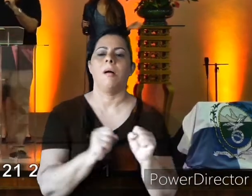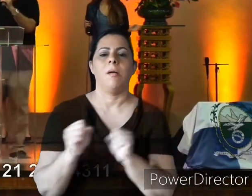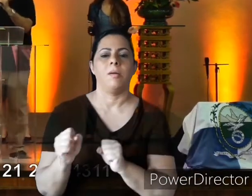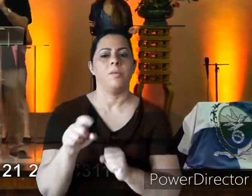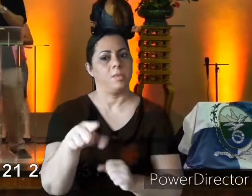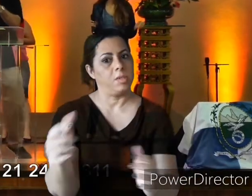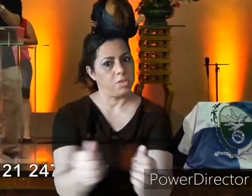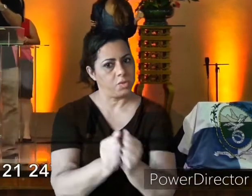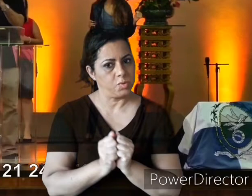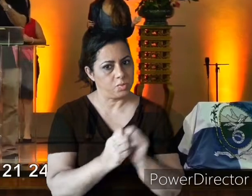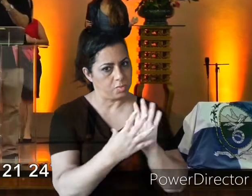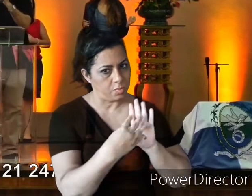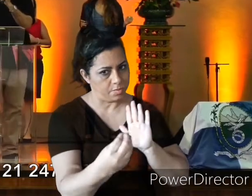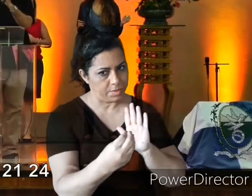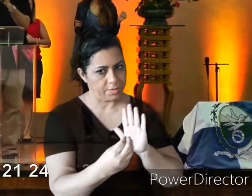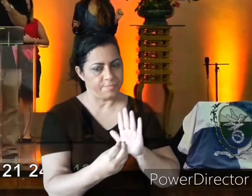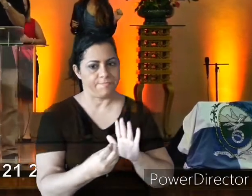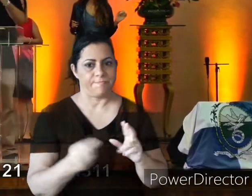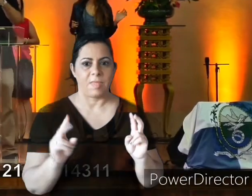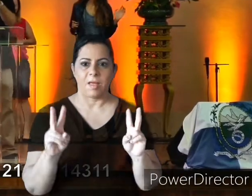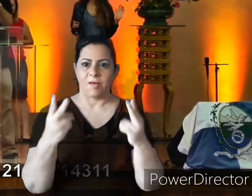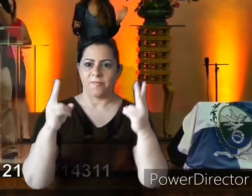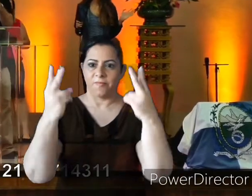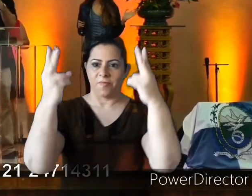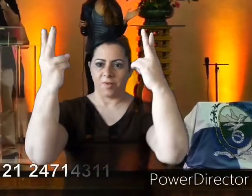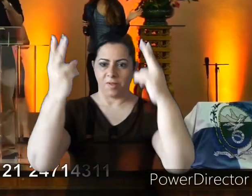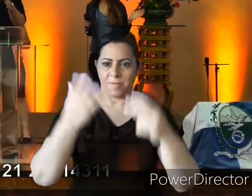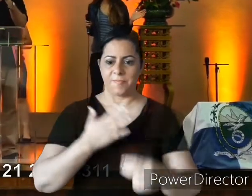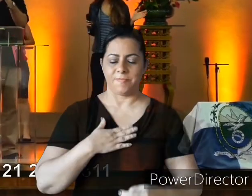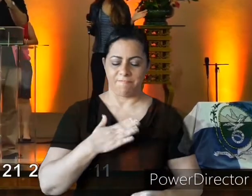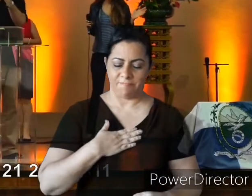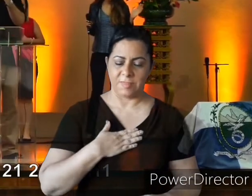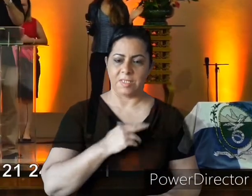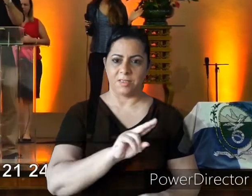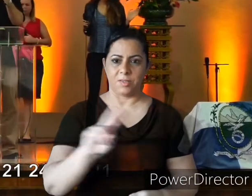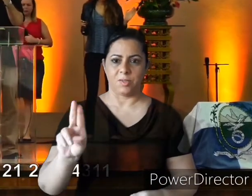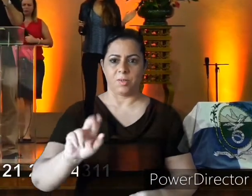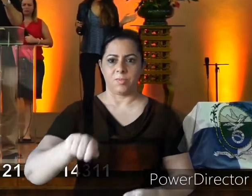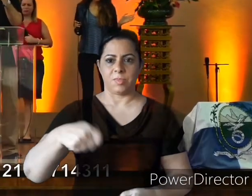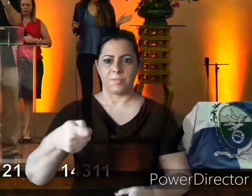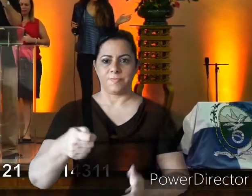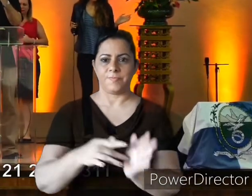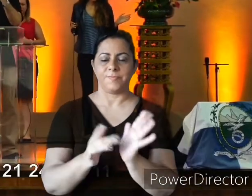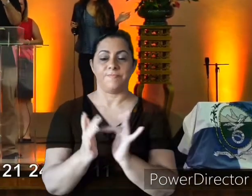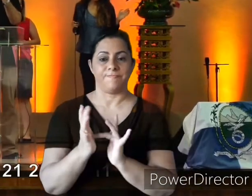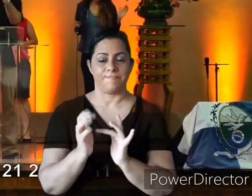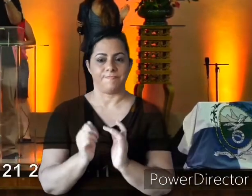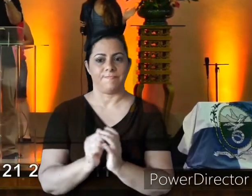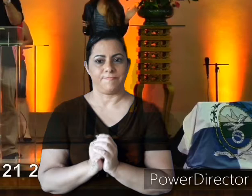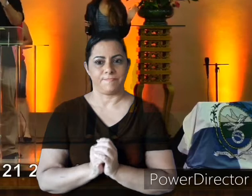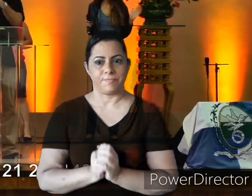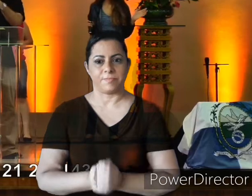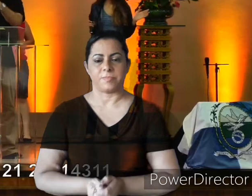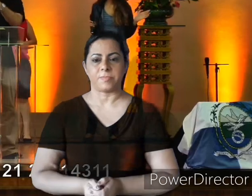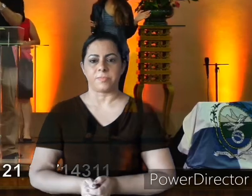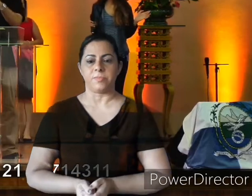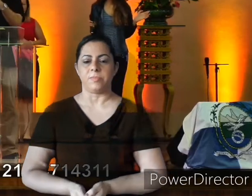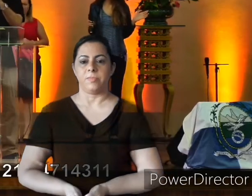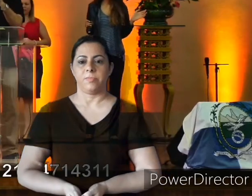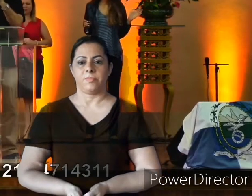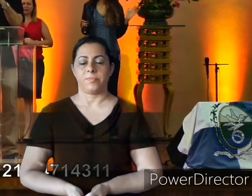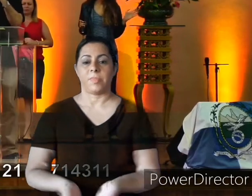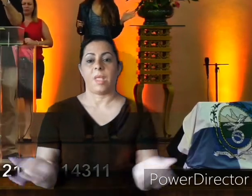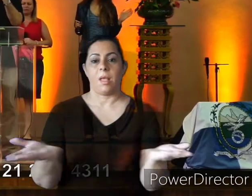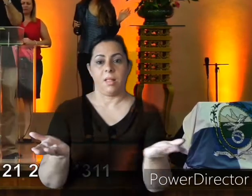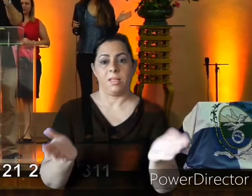Ore assim comigo: Senhor Deus, neste momento eu declaro, a